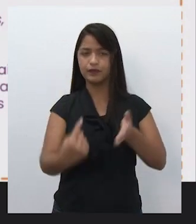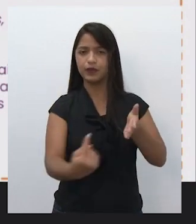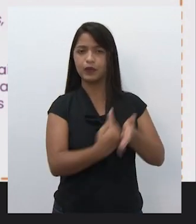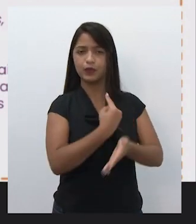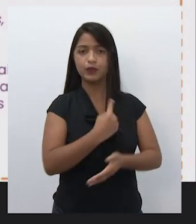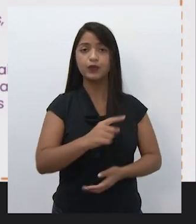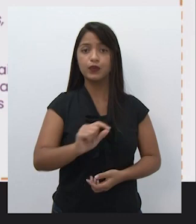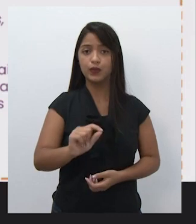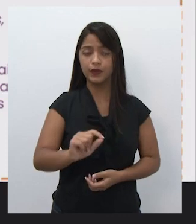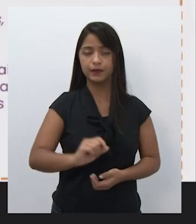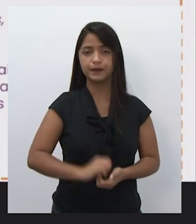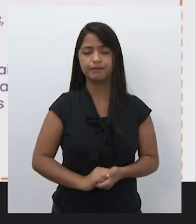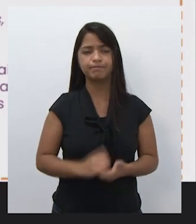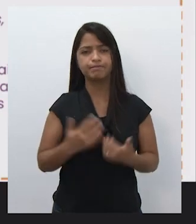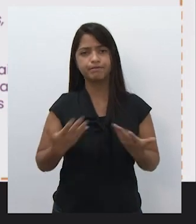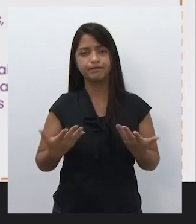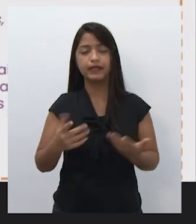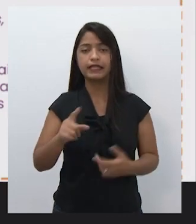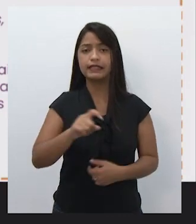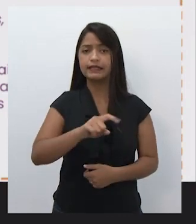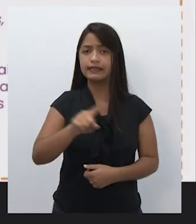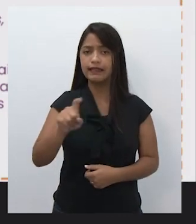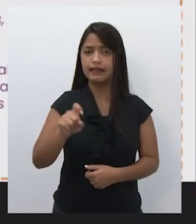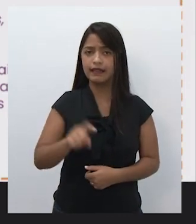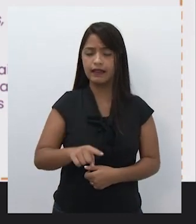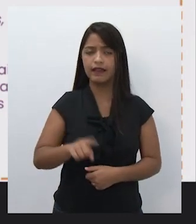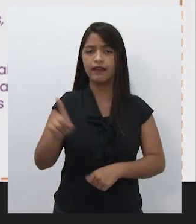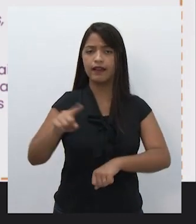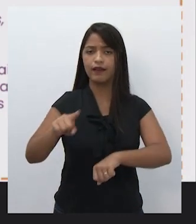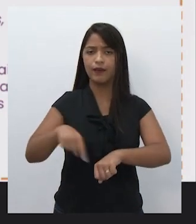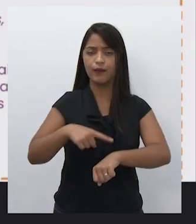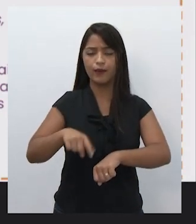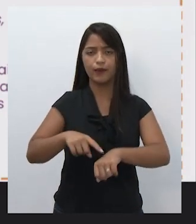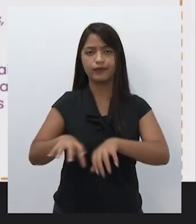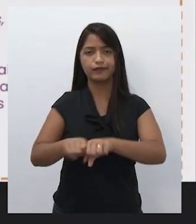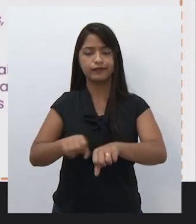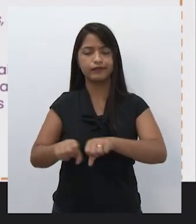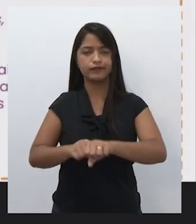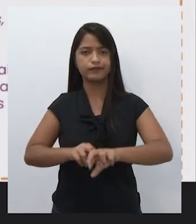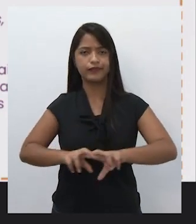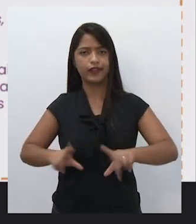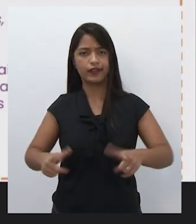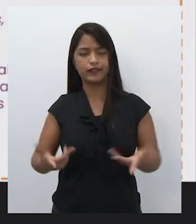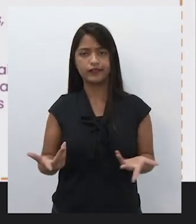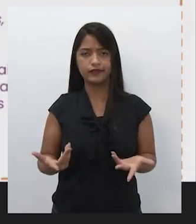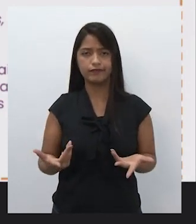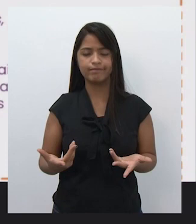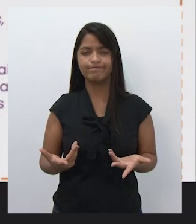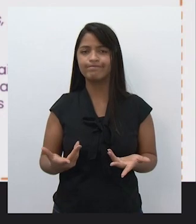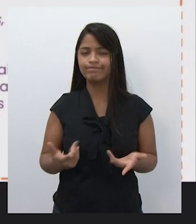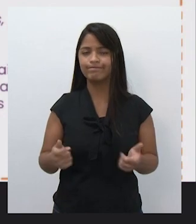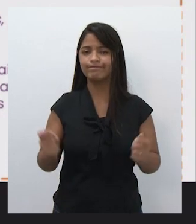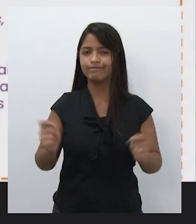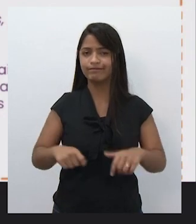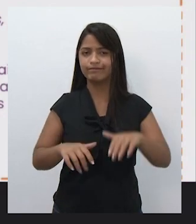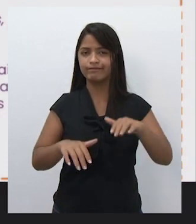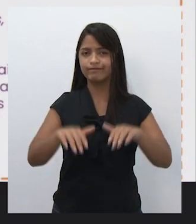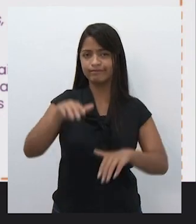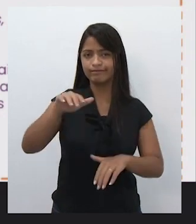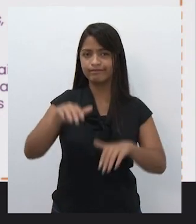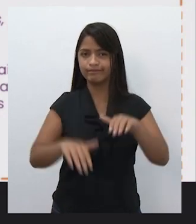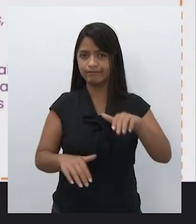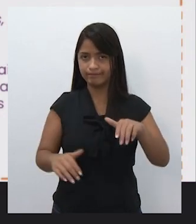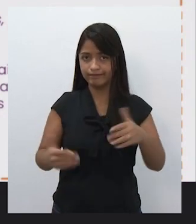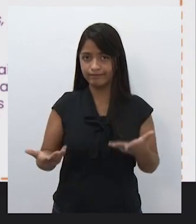né? Puxa, mas será que os itinerários diferentes não podem acentuar a desigualdade? Vamos lá,